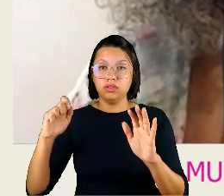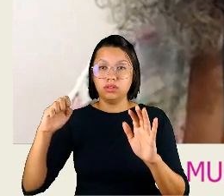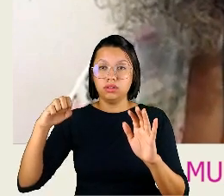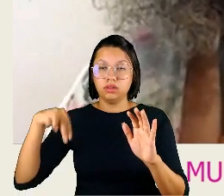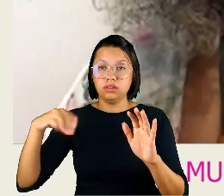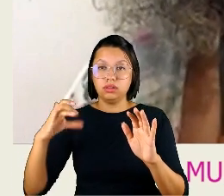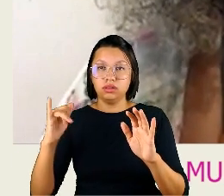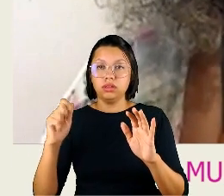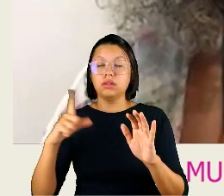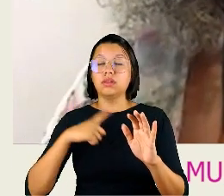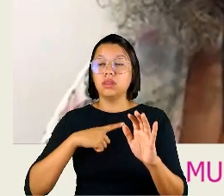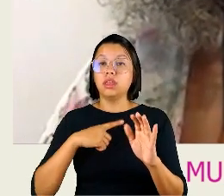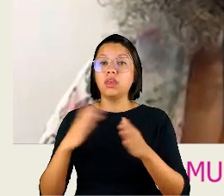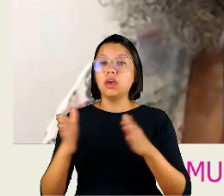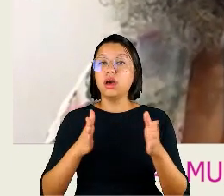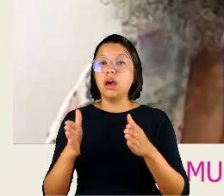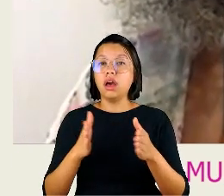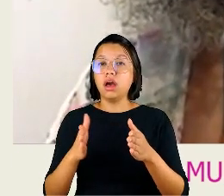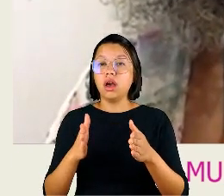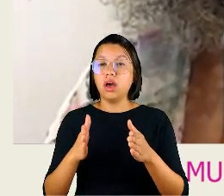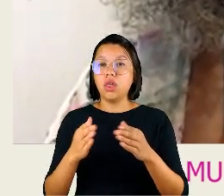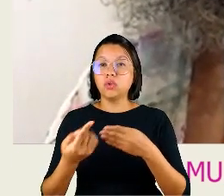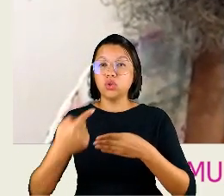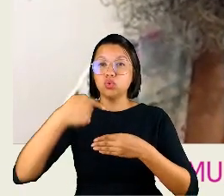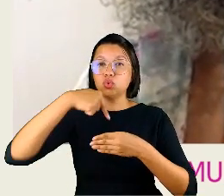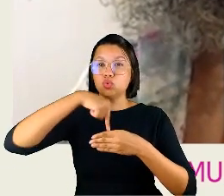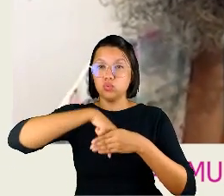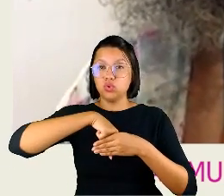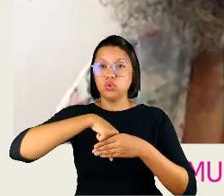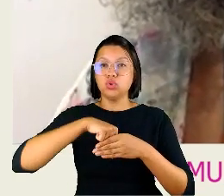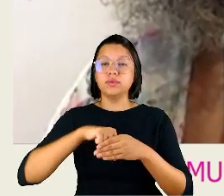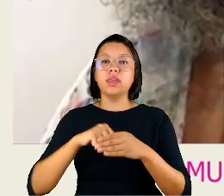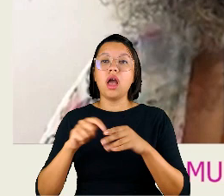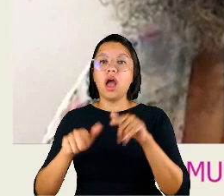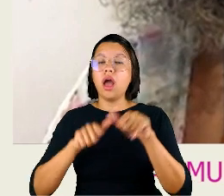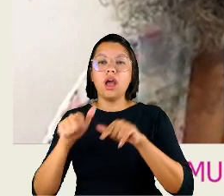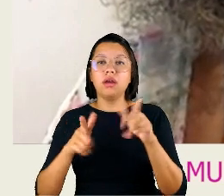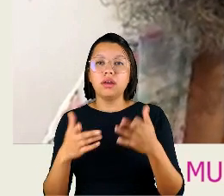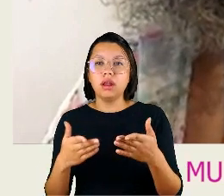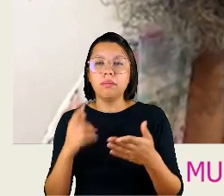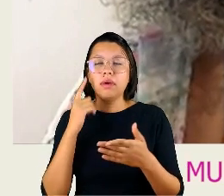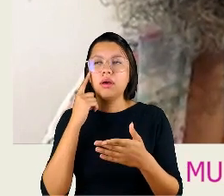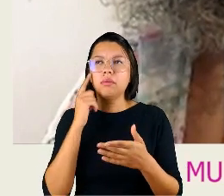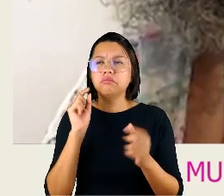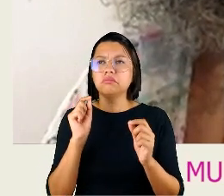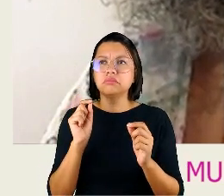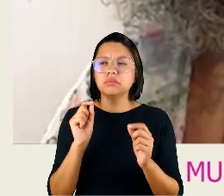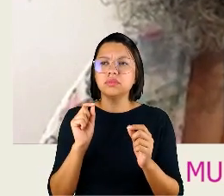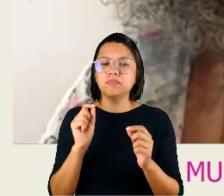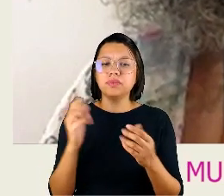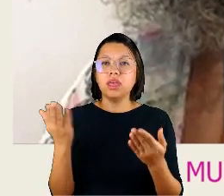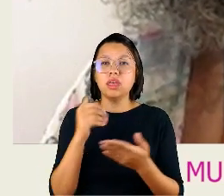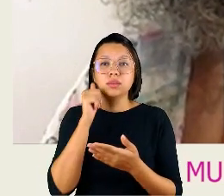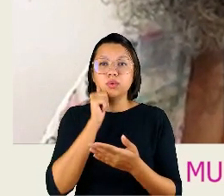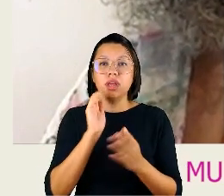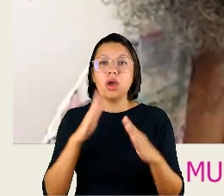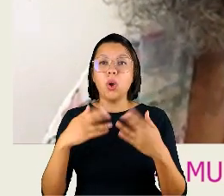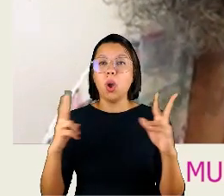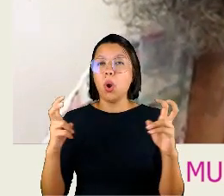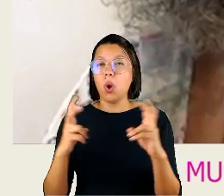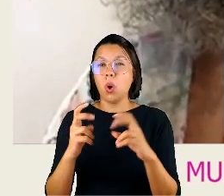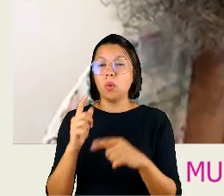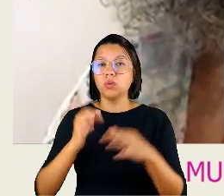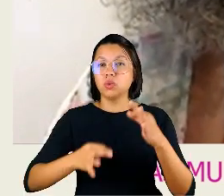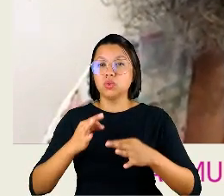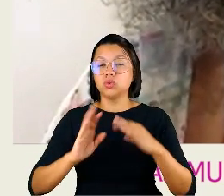existe uma lacuna da subjetividade produtiva, ou seja, essas mulheres, quando litigam na justiça ou